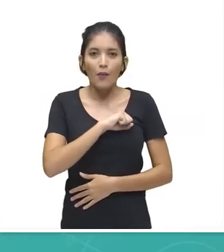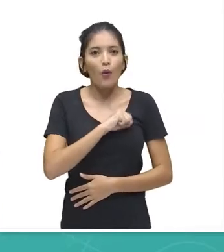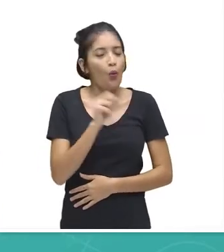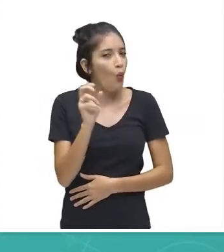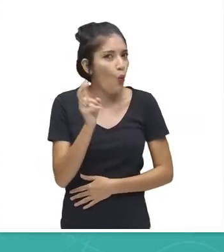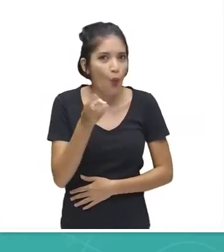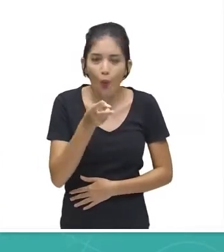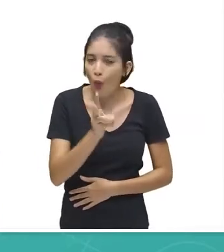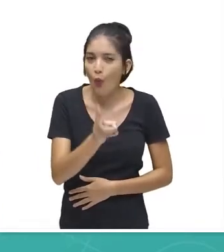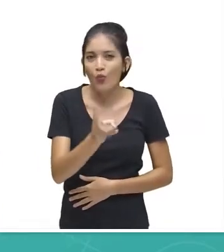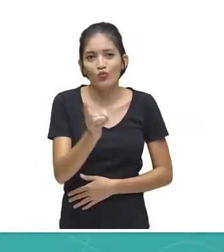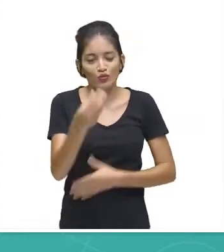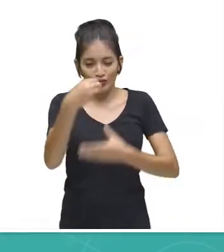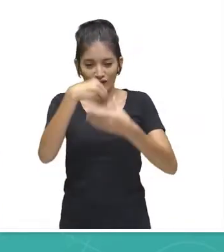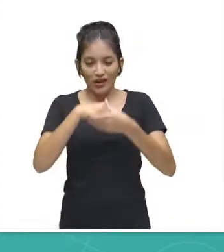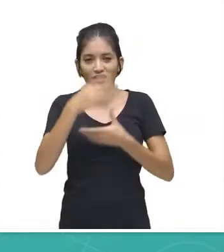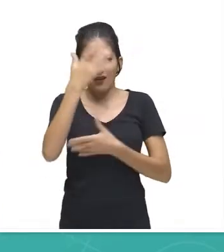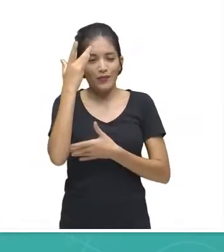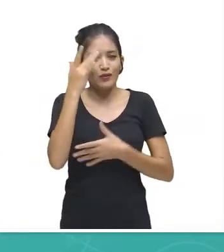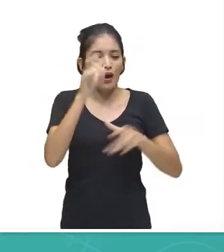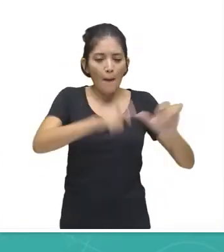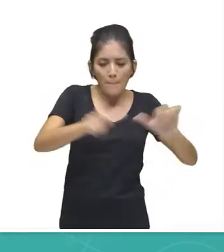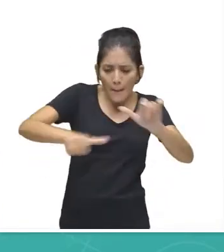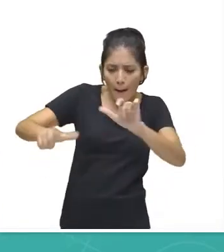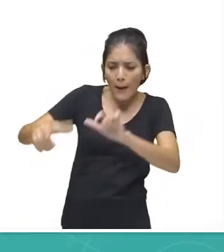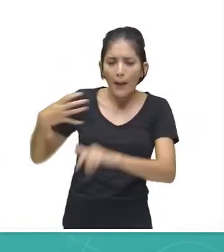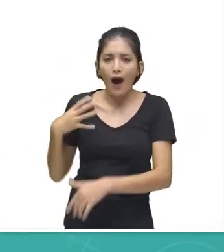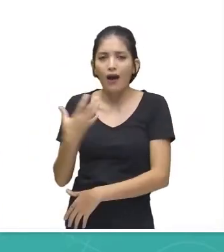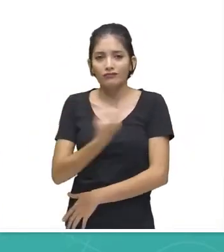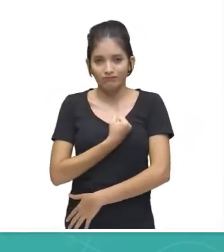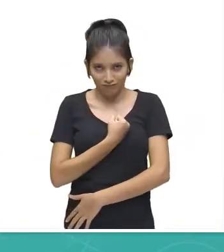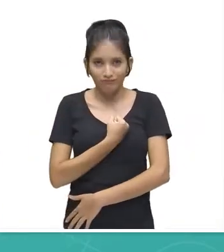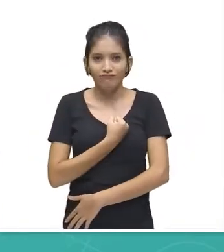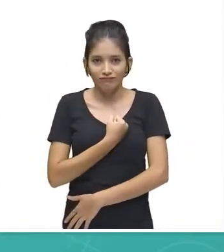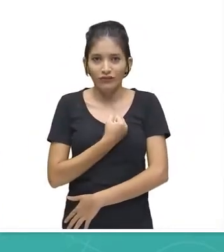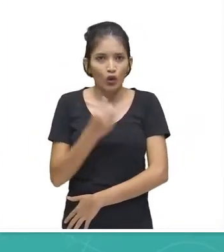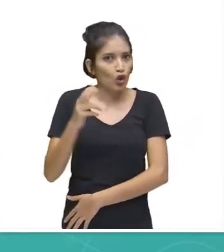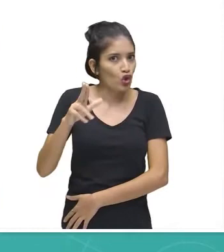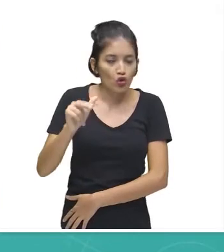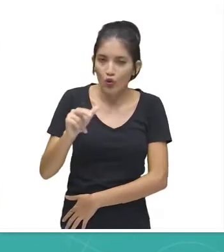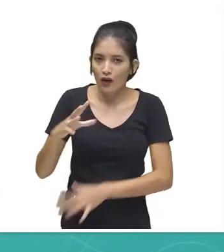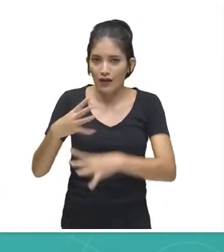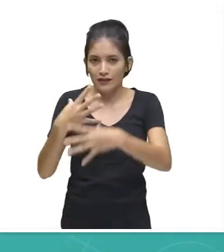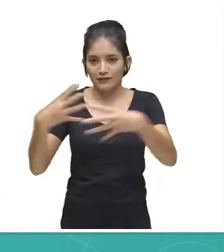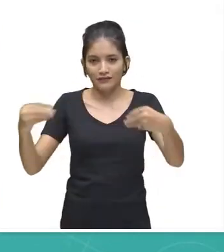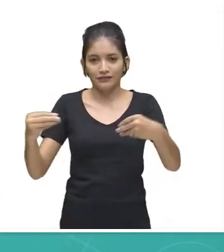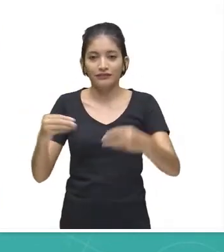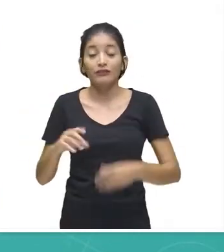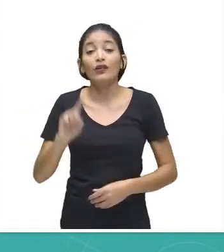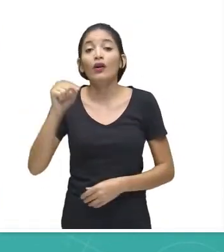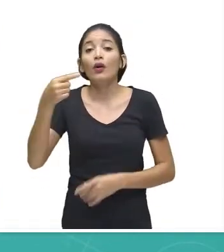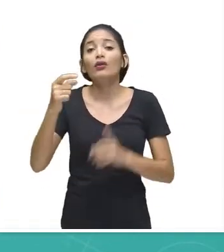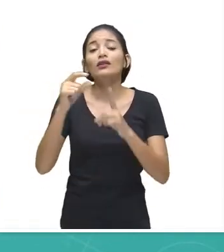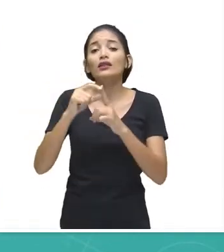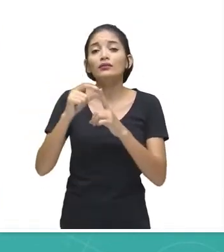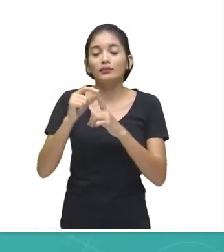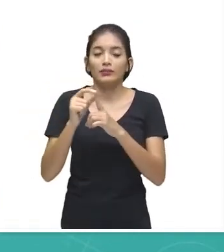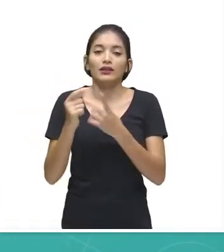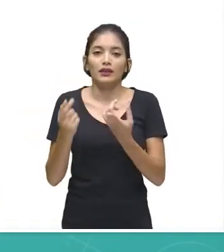está salvando a humanidade. Então, o amor nunca passará. Vamos para outra palavra mágica